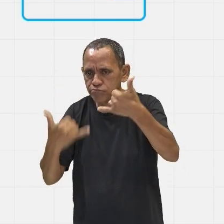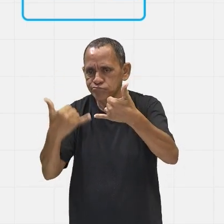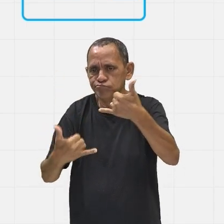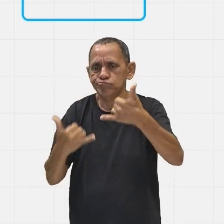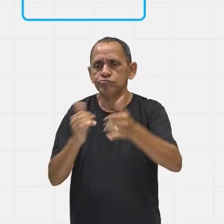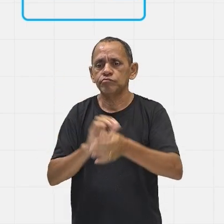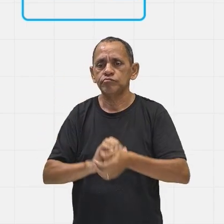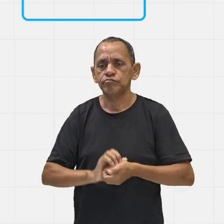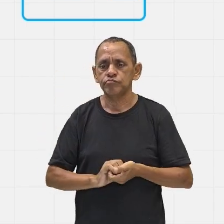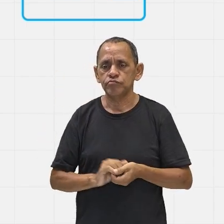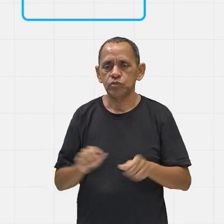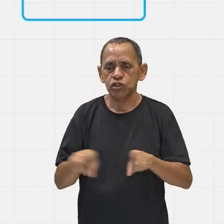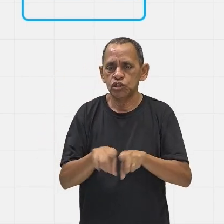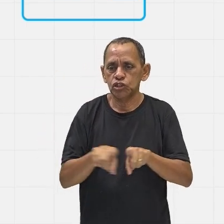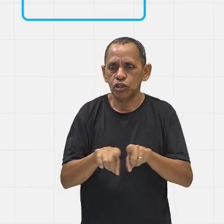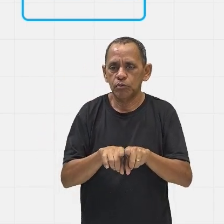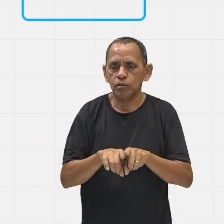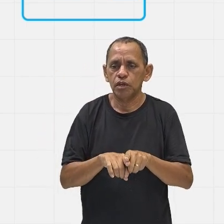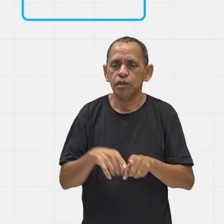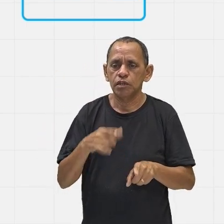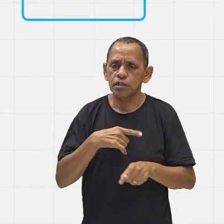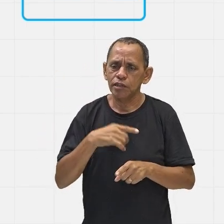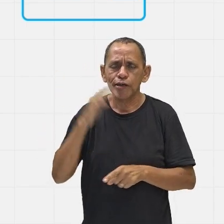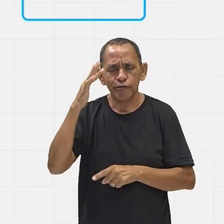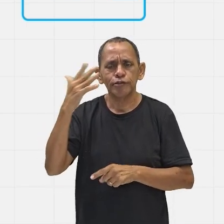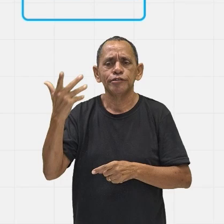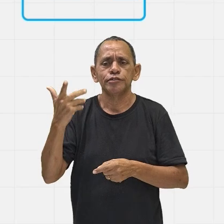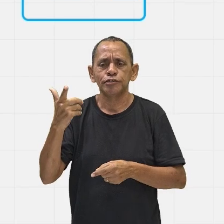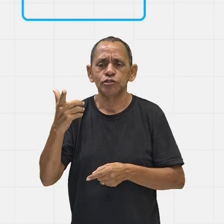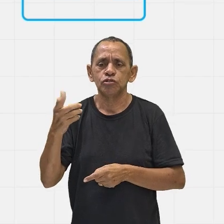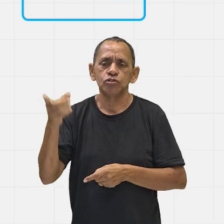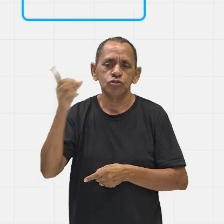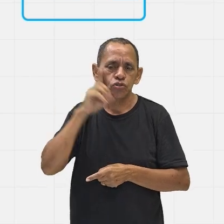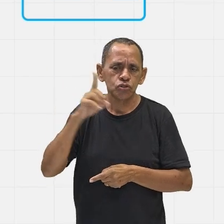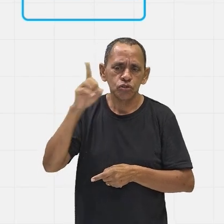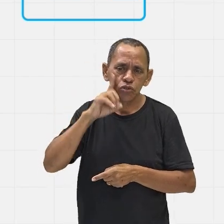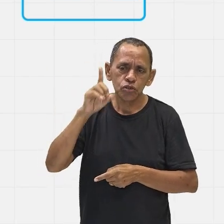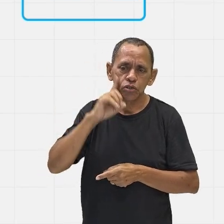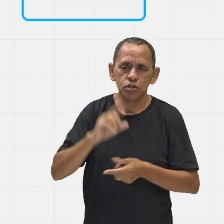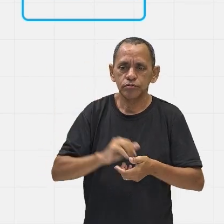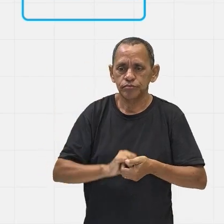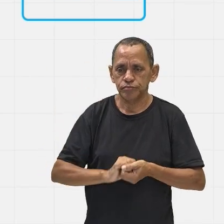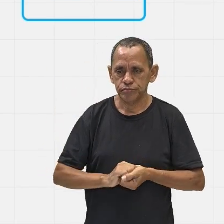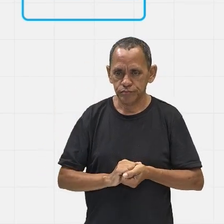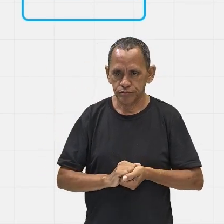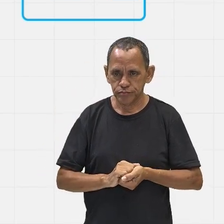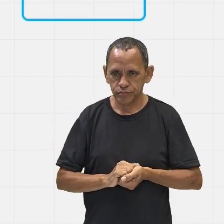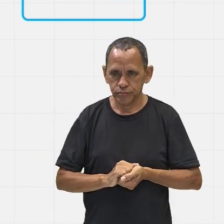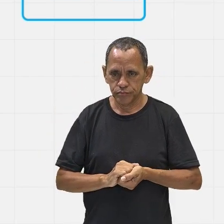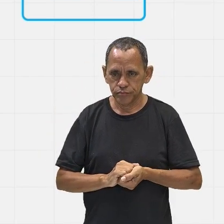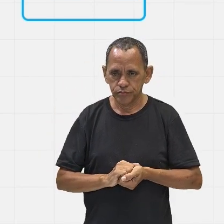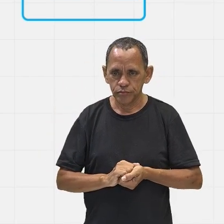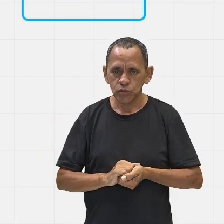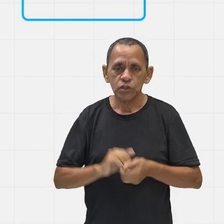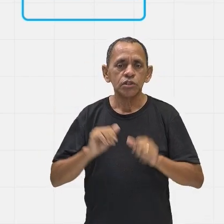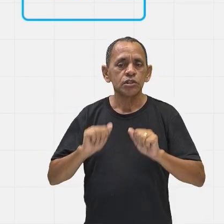essa realmente é uma ocorrência que a gente atende aí diariamente. Possíveis verificações que o senhor pode fazer